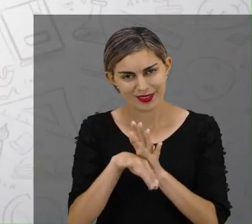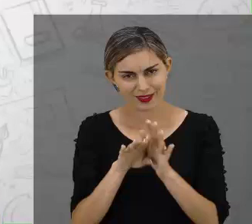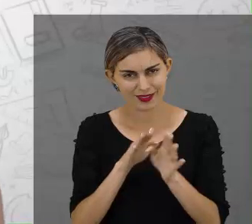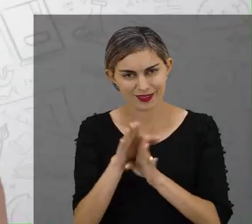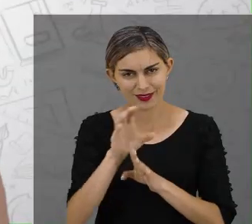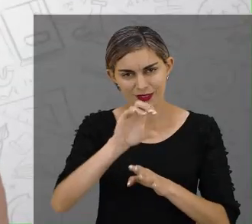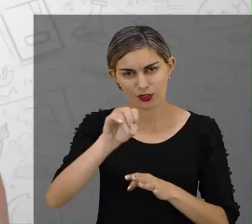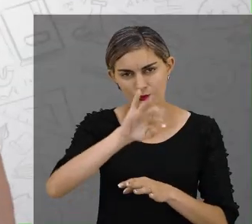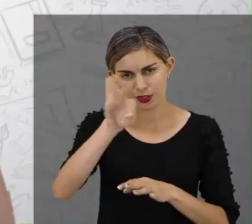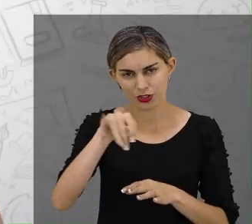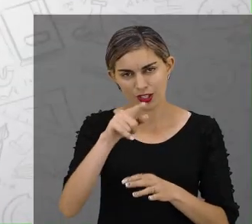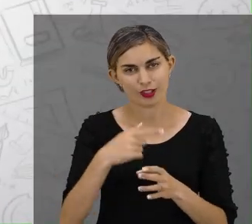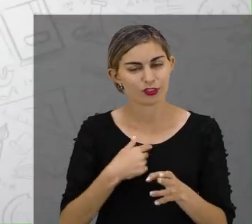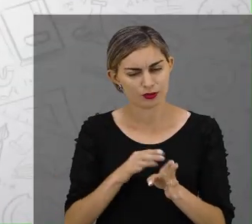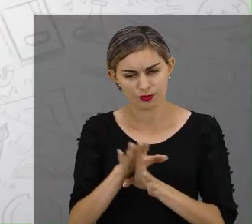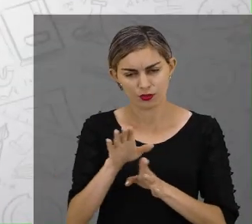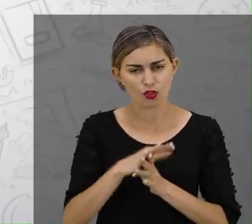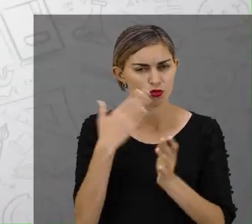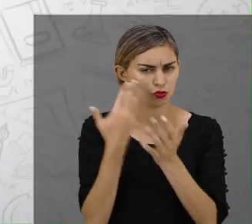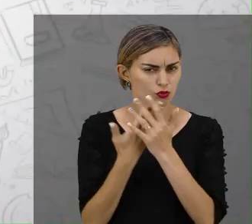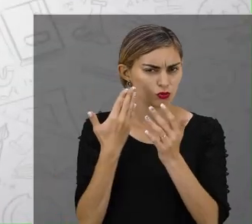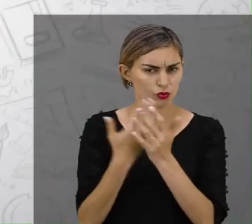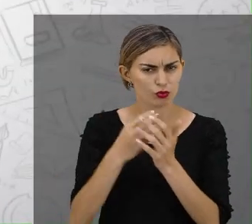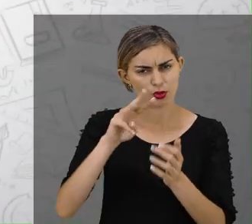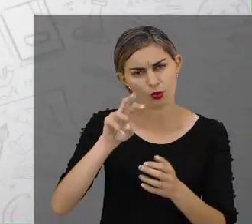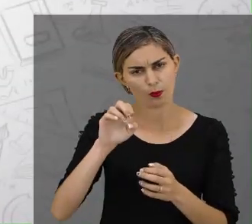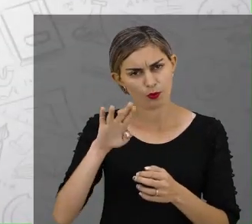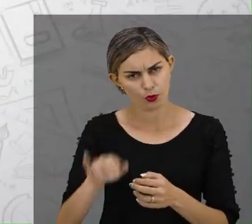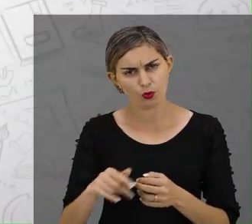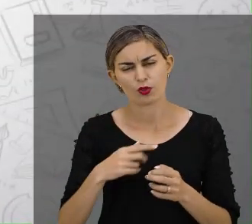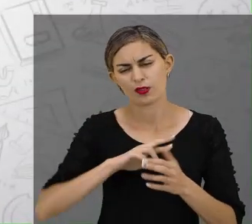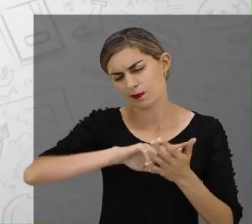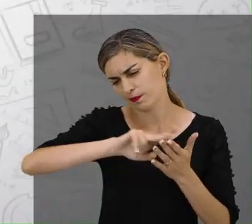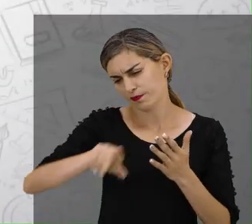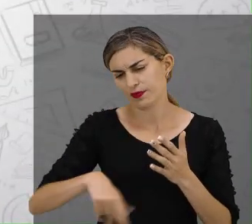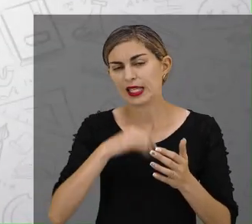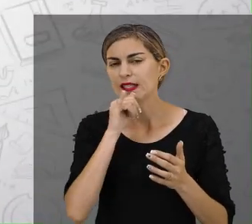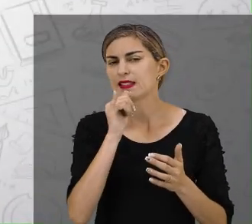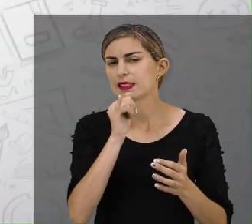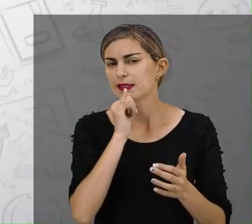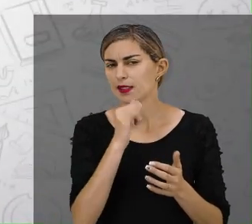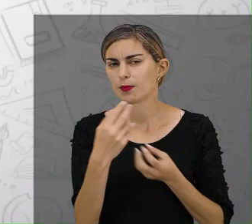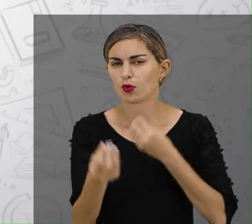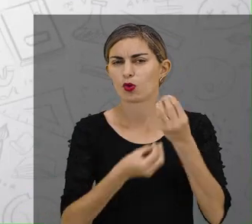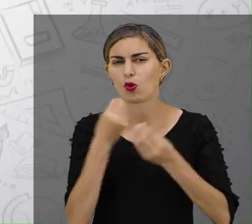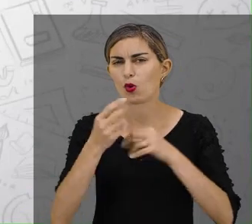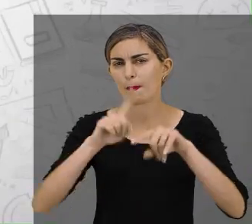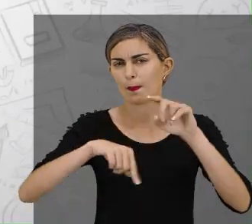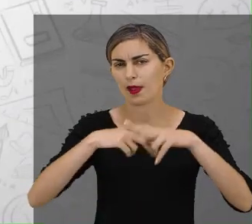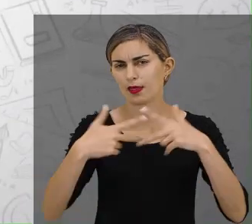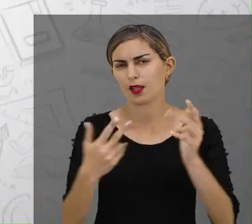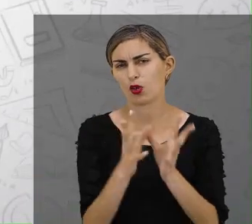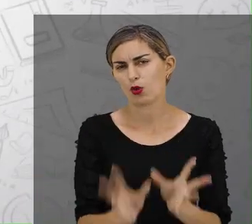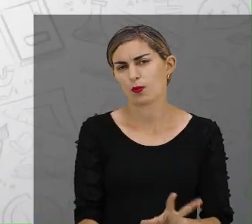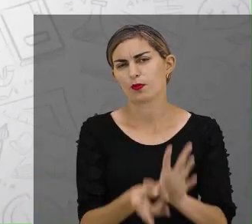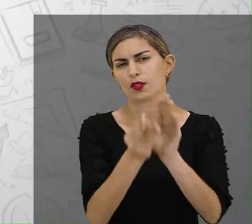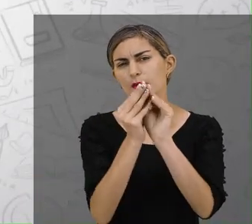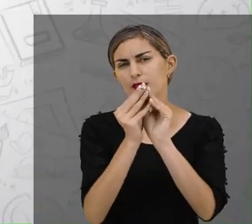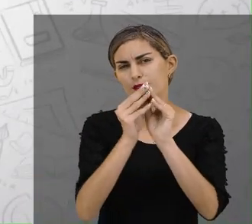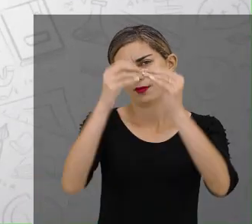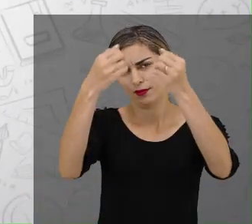da orientação a objetos? Recomendo a vocês estudarem pelo e-book que está repleto de exemplos, assim como pelos materiais